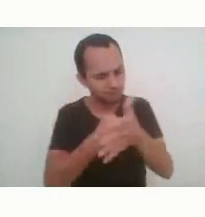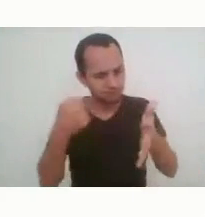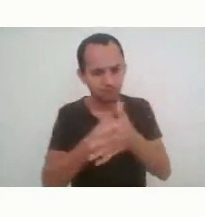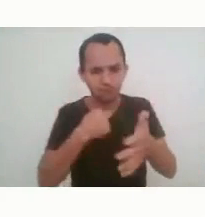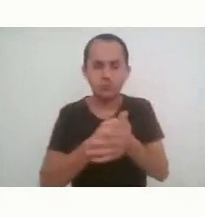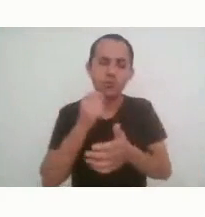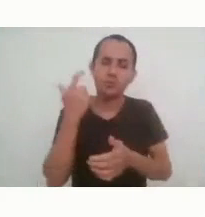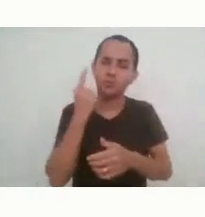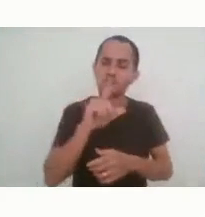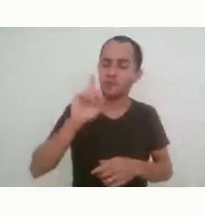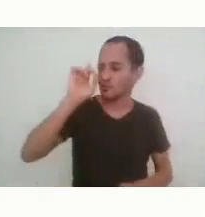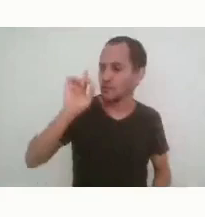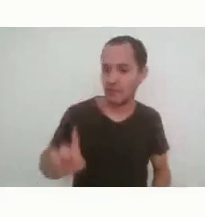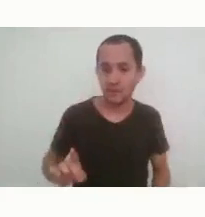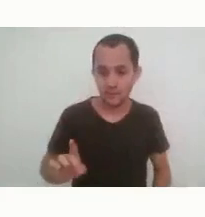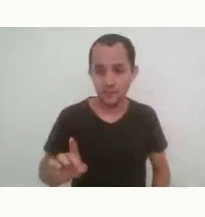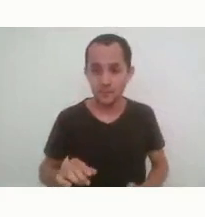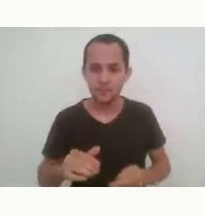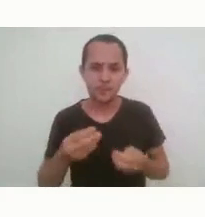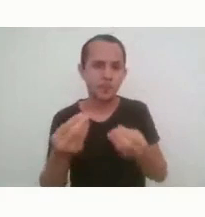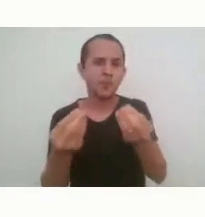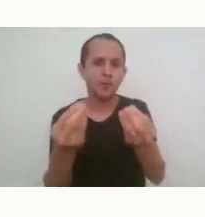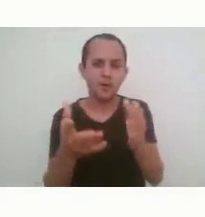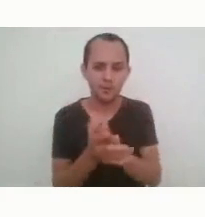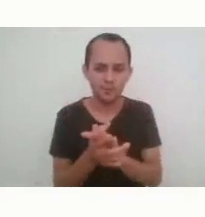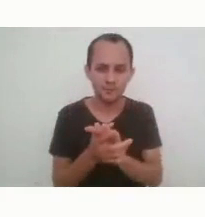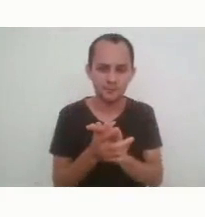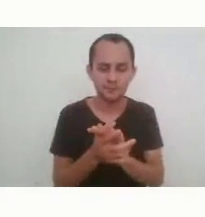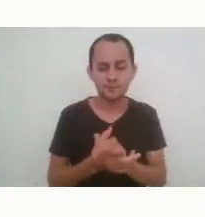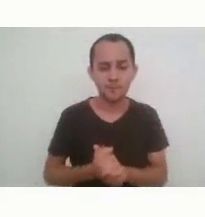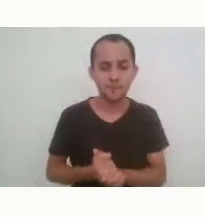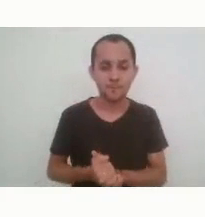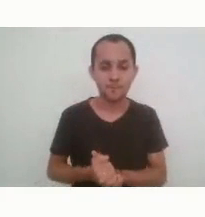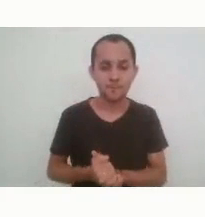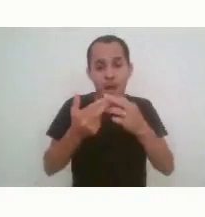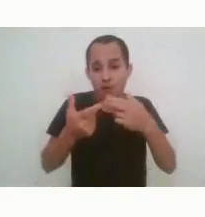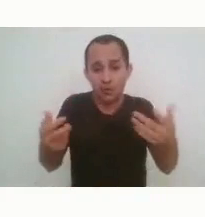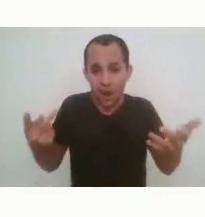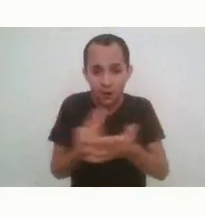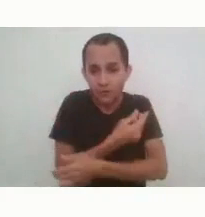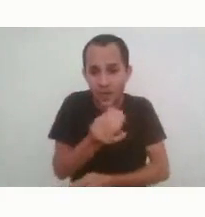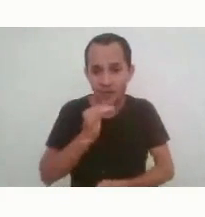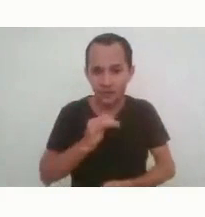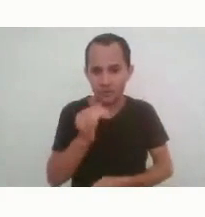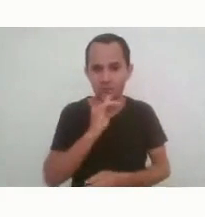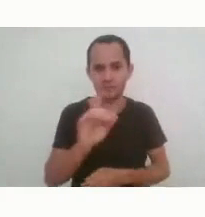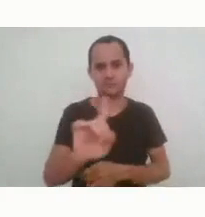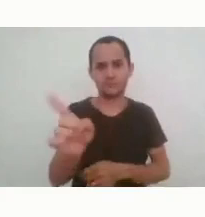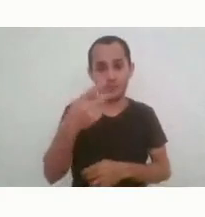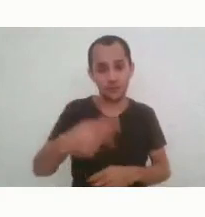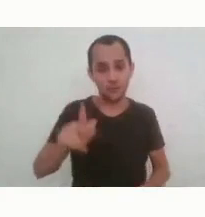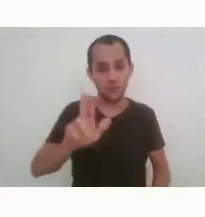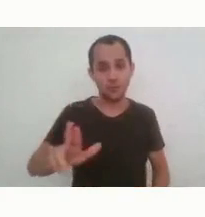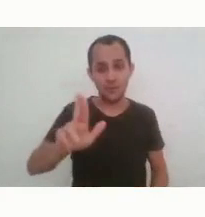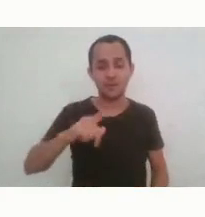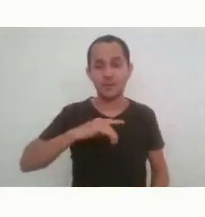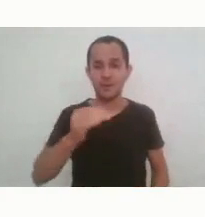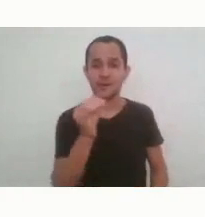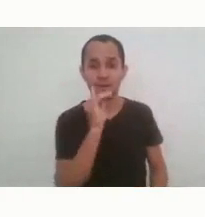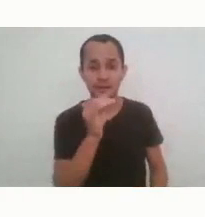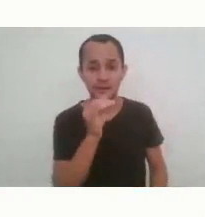dos seus direitos. Como? As coisas não acontecem por acaso. Aqui em Uberlândia nós temos um exemplo